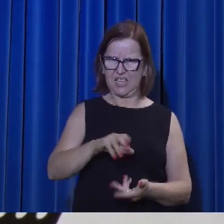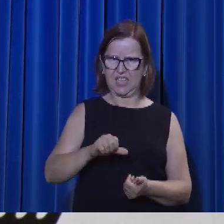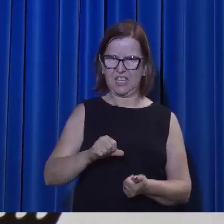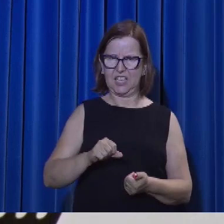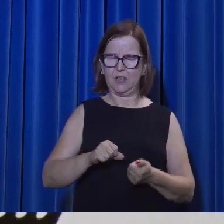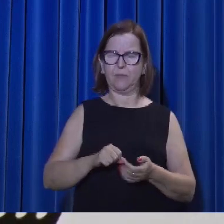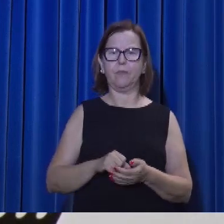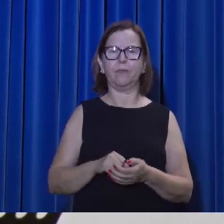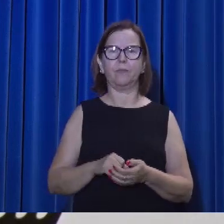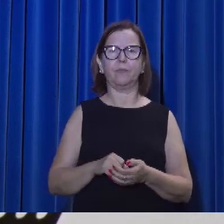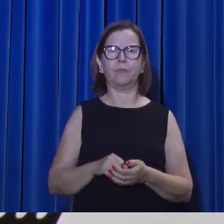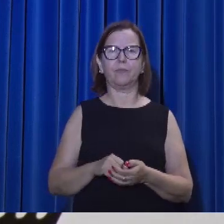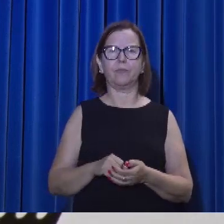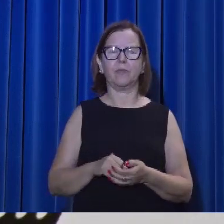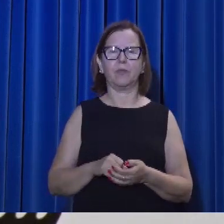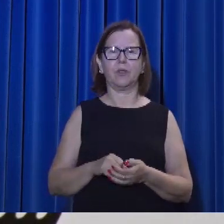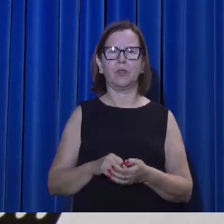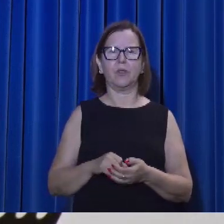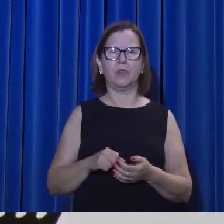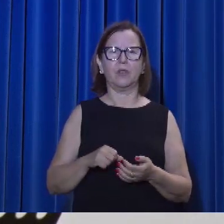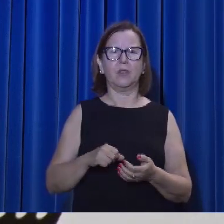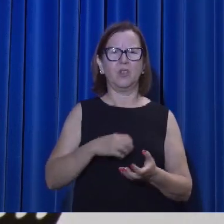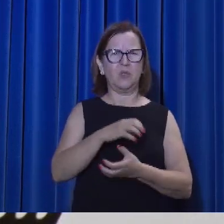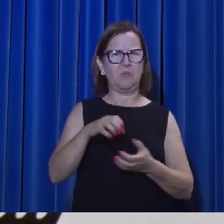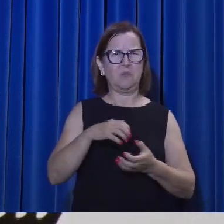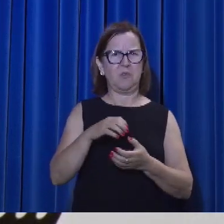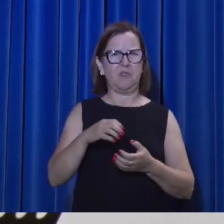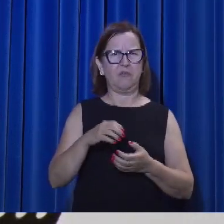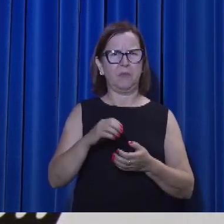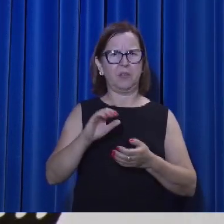O movimento de apostasia está previsto na Bíblia.